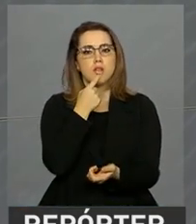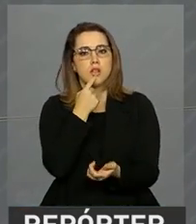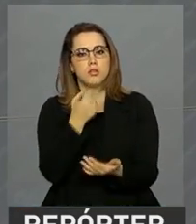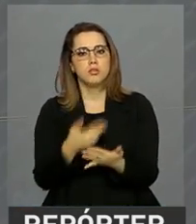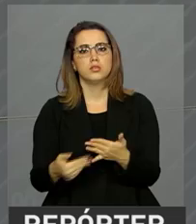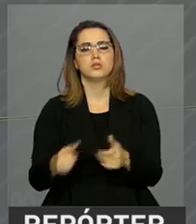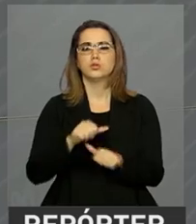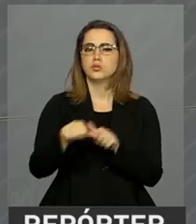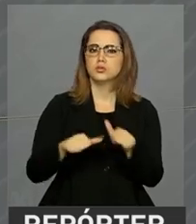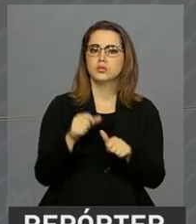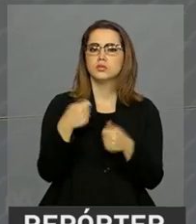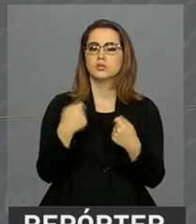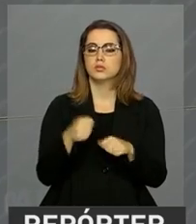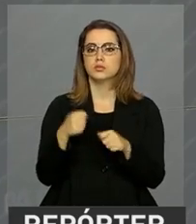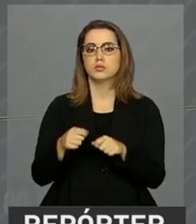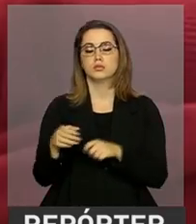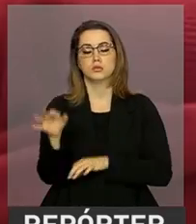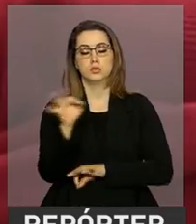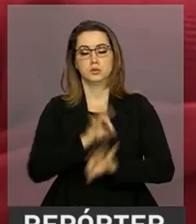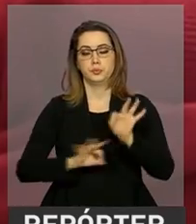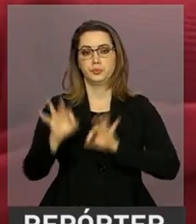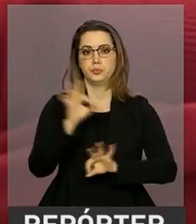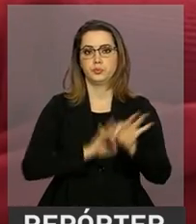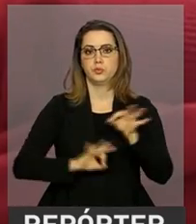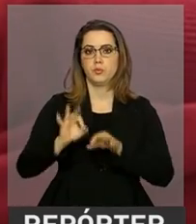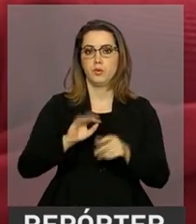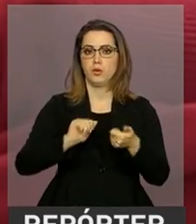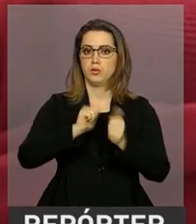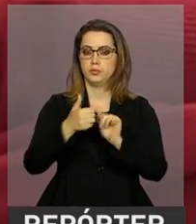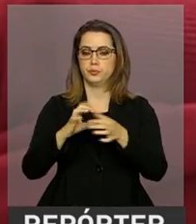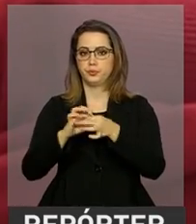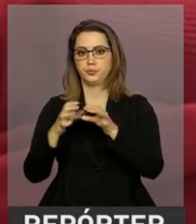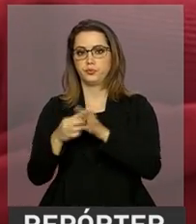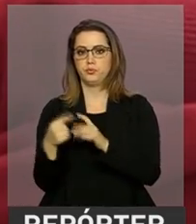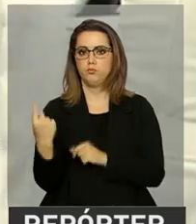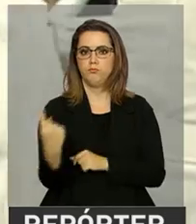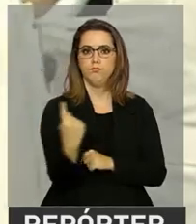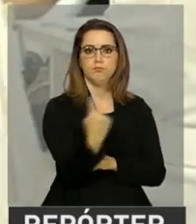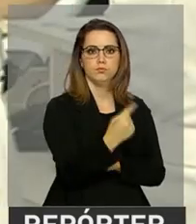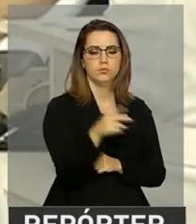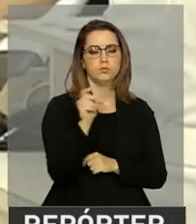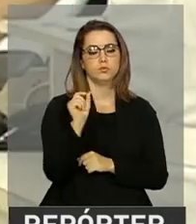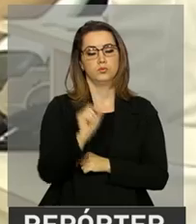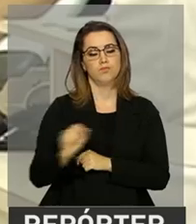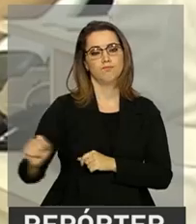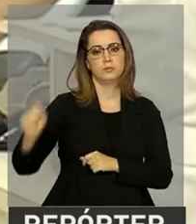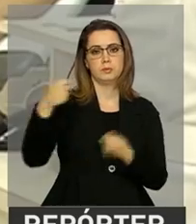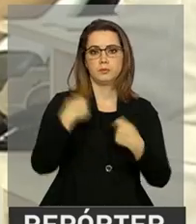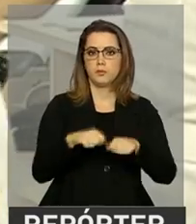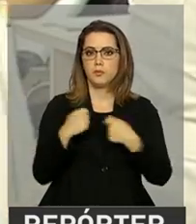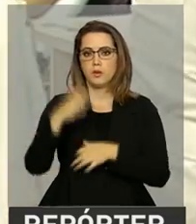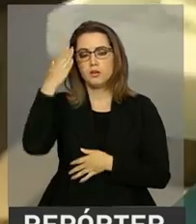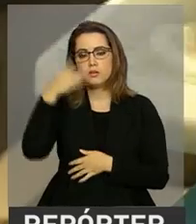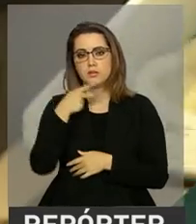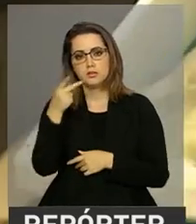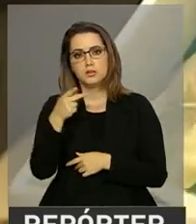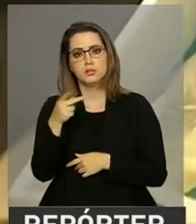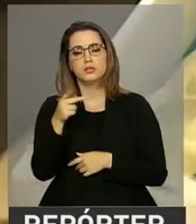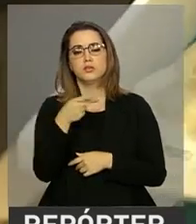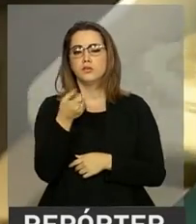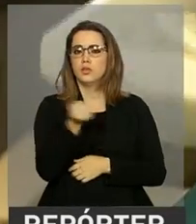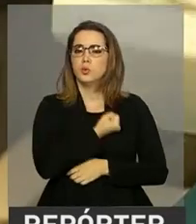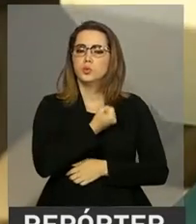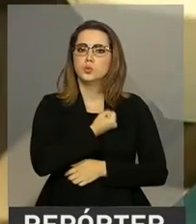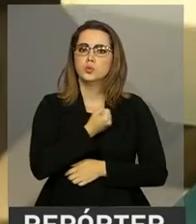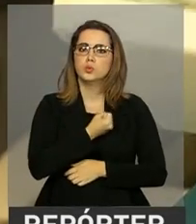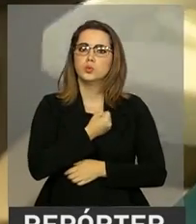de sangue durante os Jogos Olímpicos. Cada unidade dos estados deve informar diariamente a quantidade de bolsas nos estoques